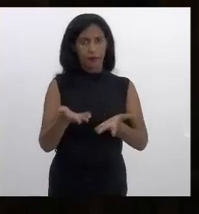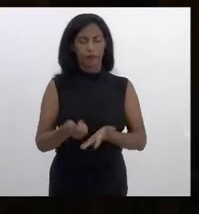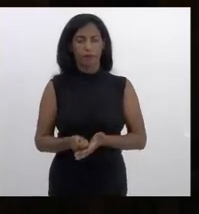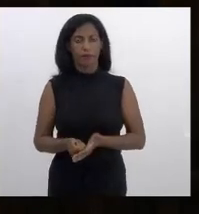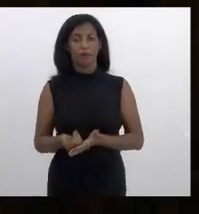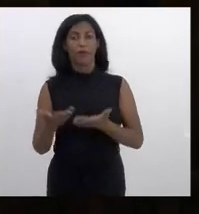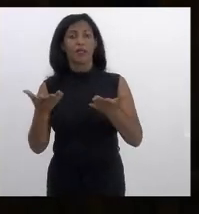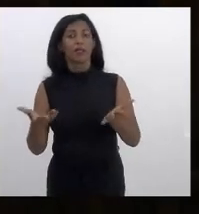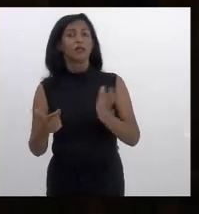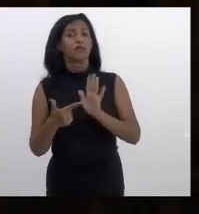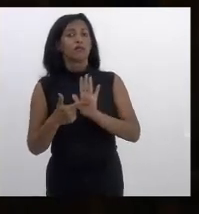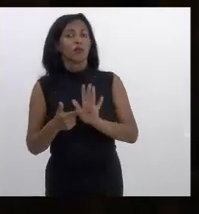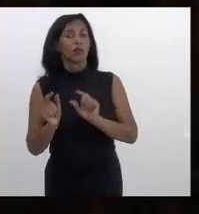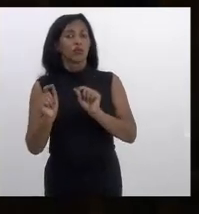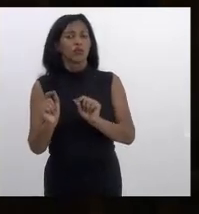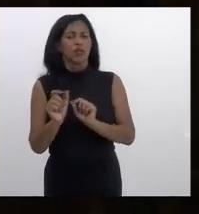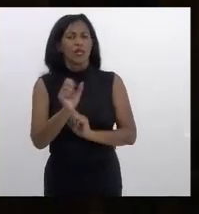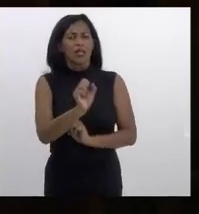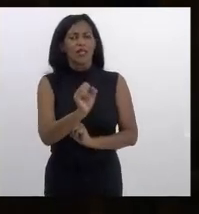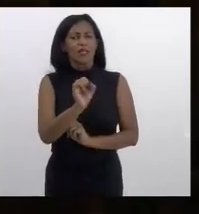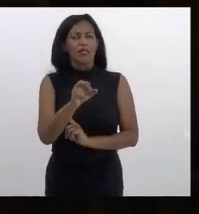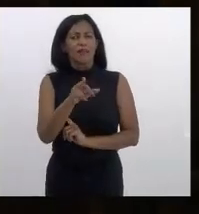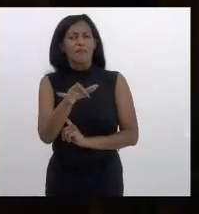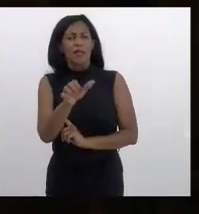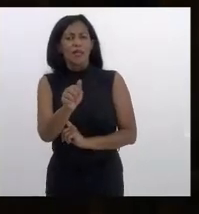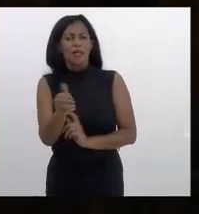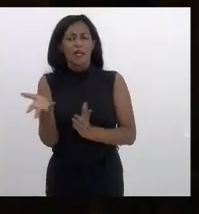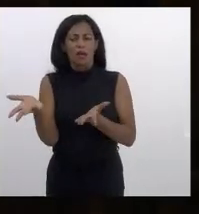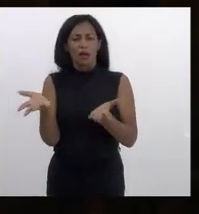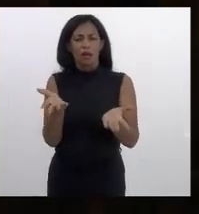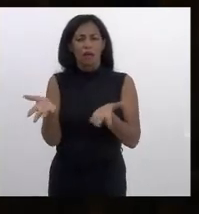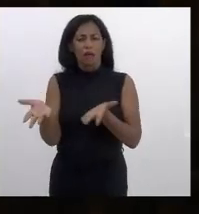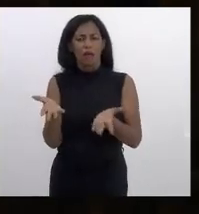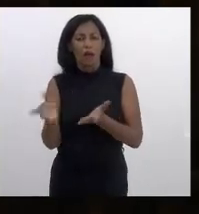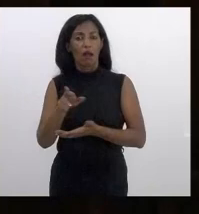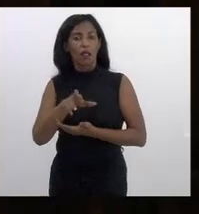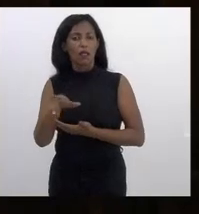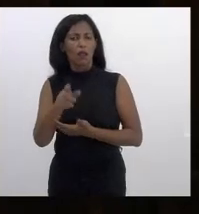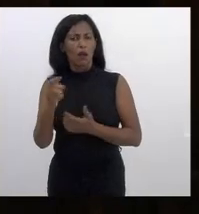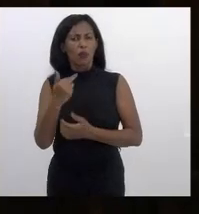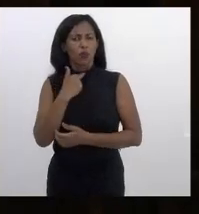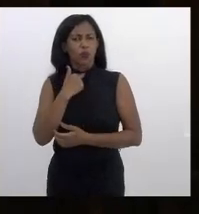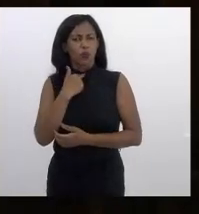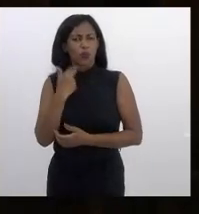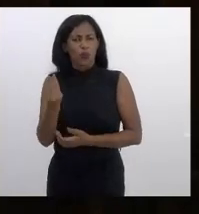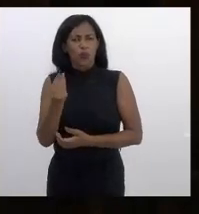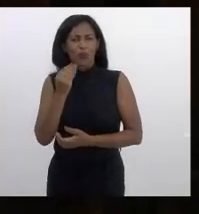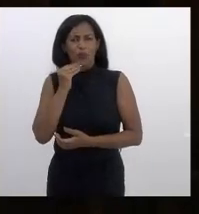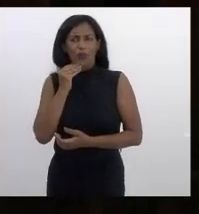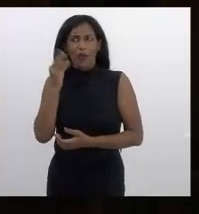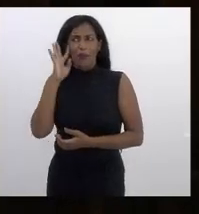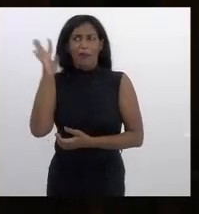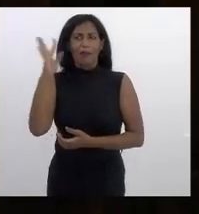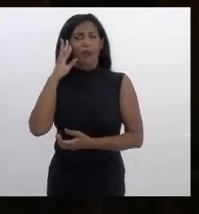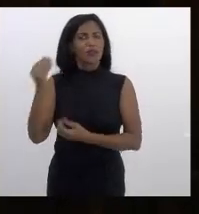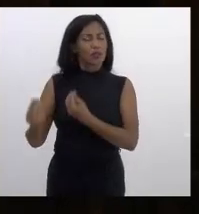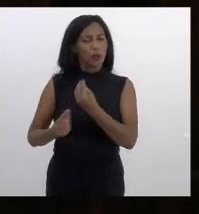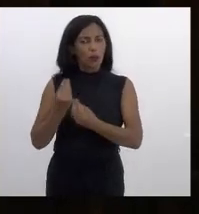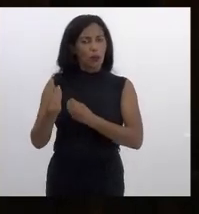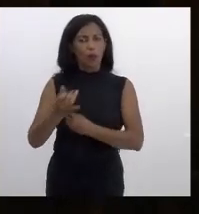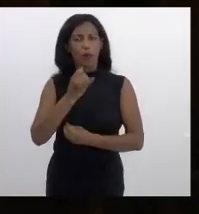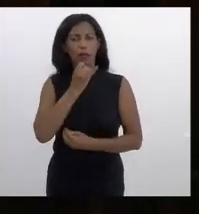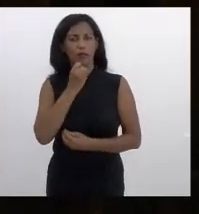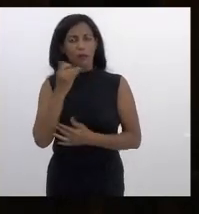Isso quer dizer o que simetria no tratamento não é possível imaginar como